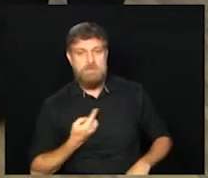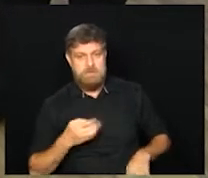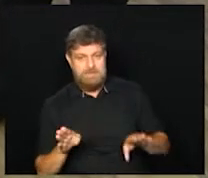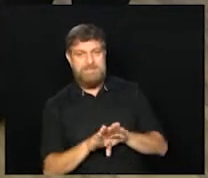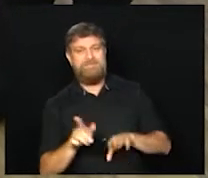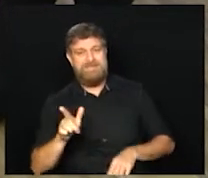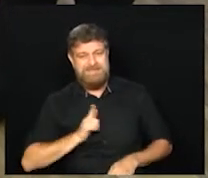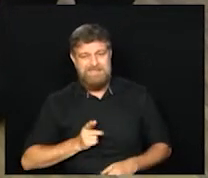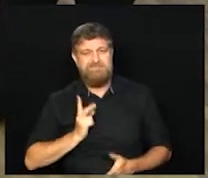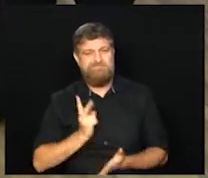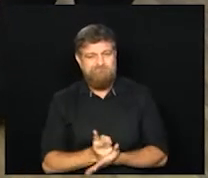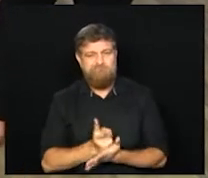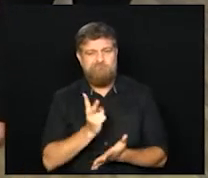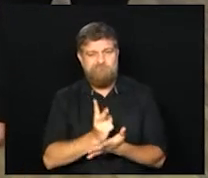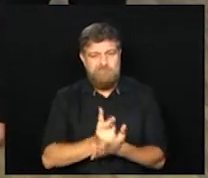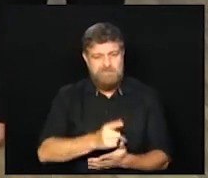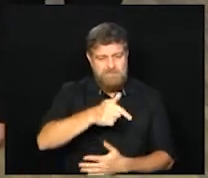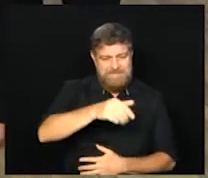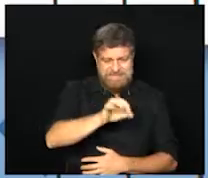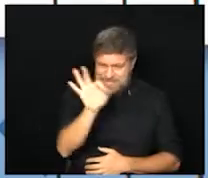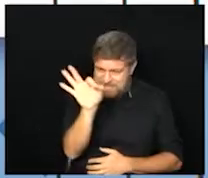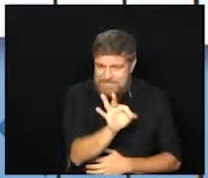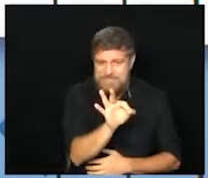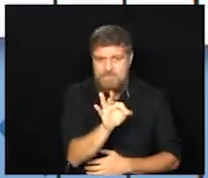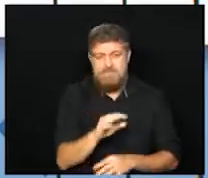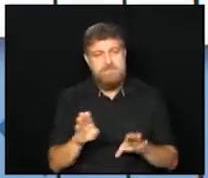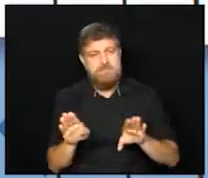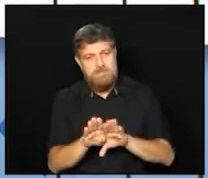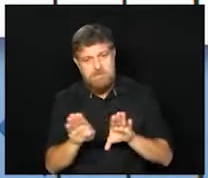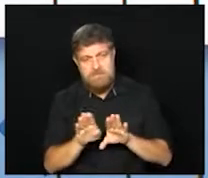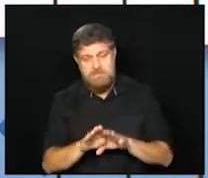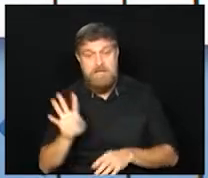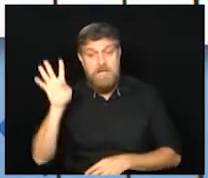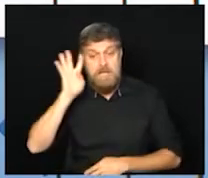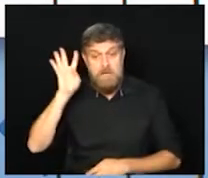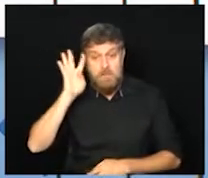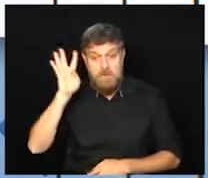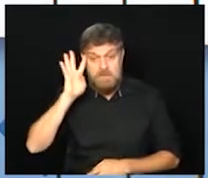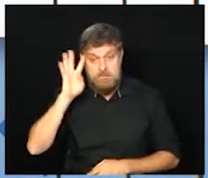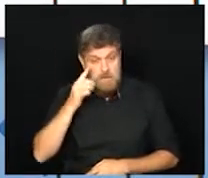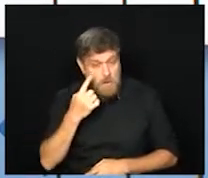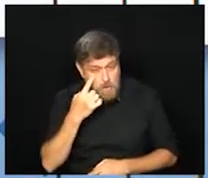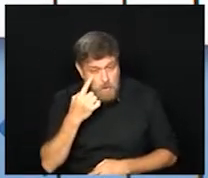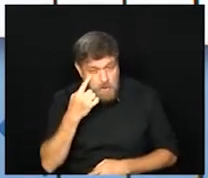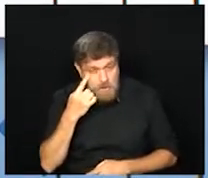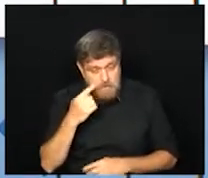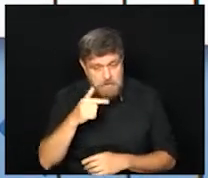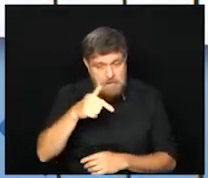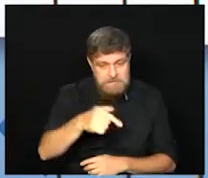ainda mantendo entre os 70%, inclusive nesta quarta-feira, olha,